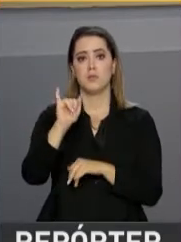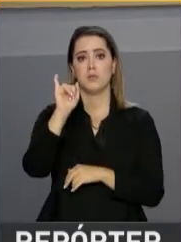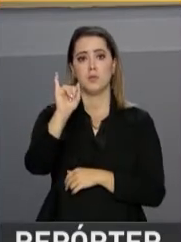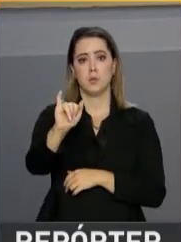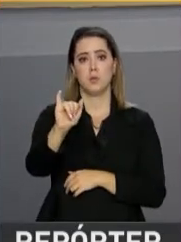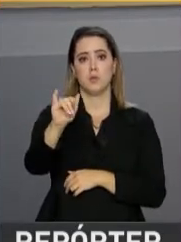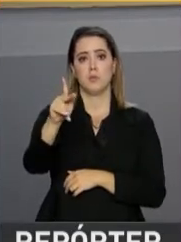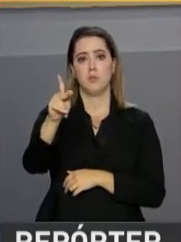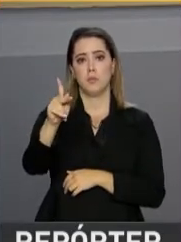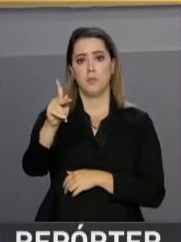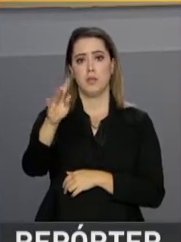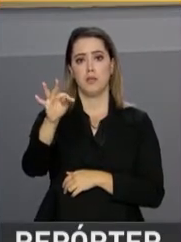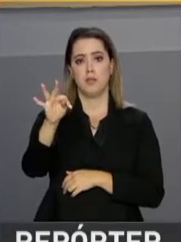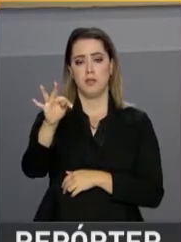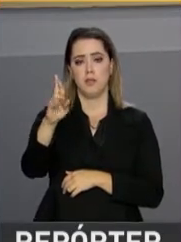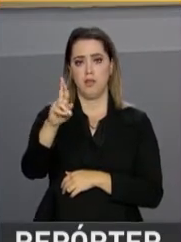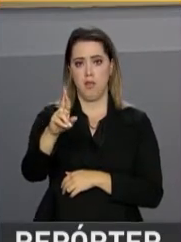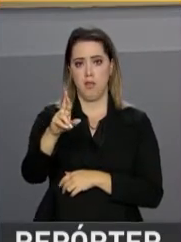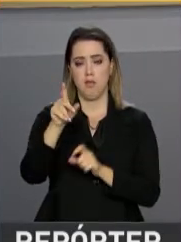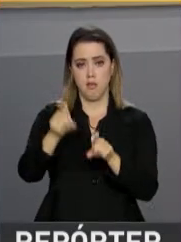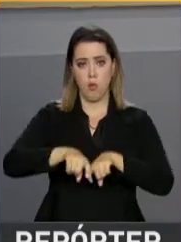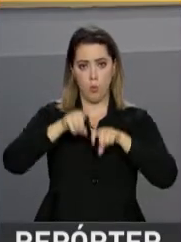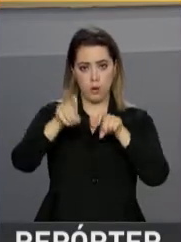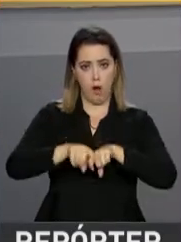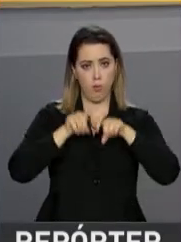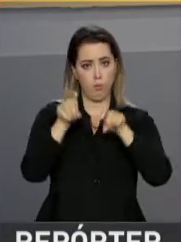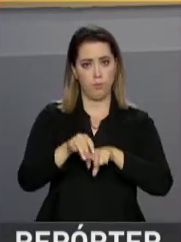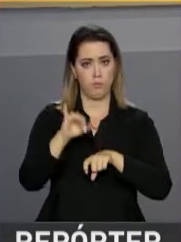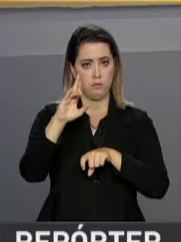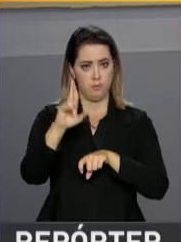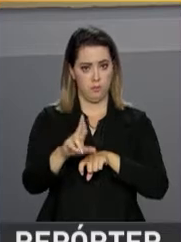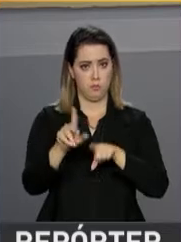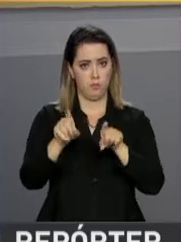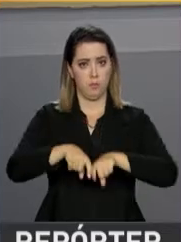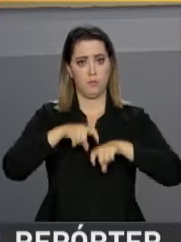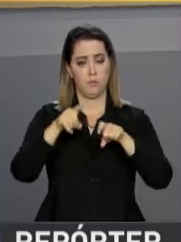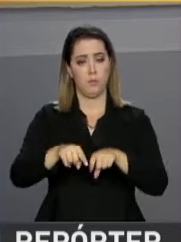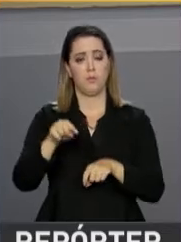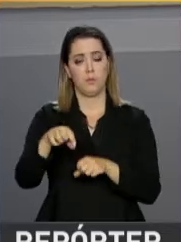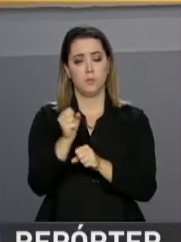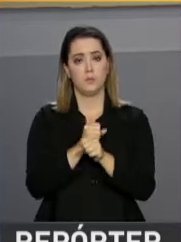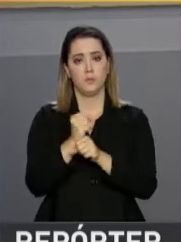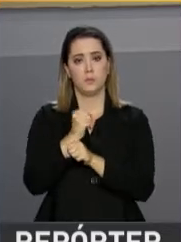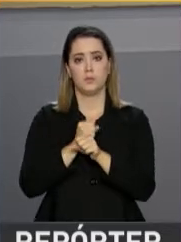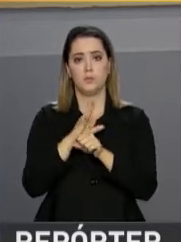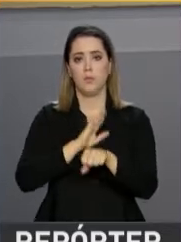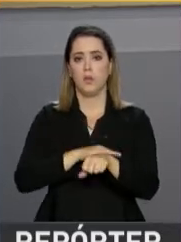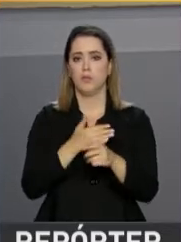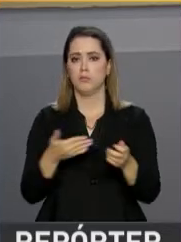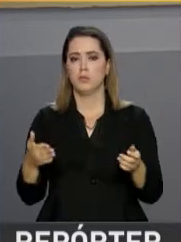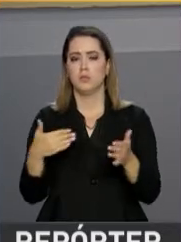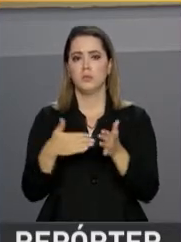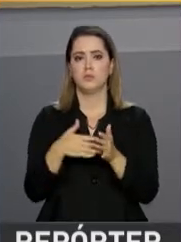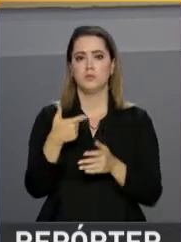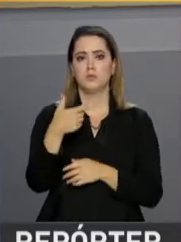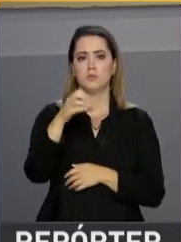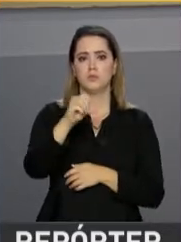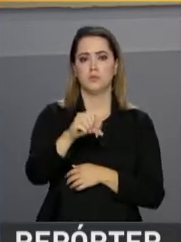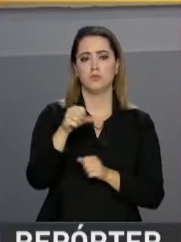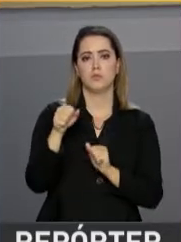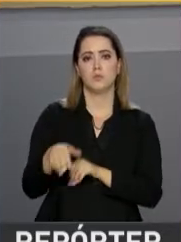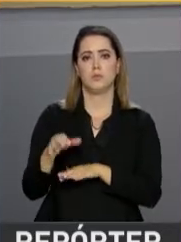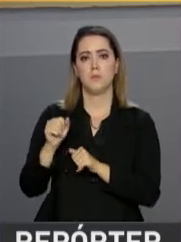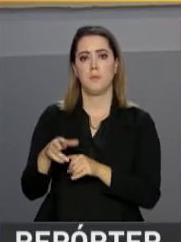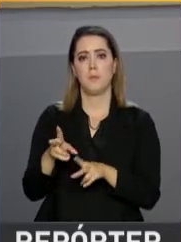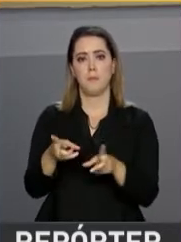sobre a propriedade territorial rural referente ao exercício de 2017 o prazo para entrega 29 de